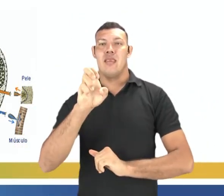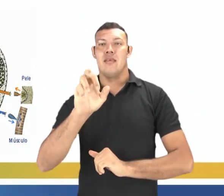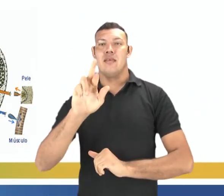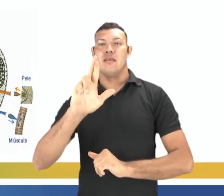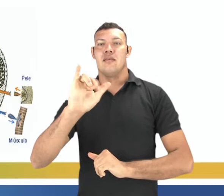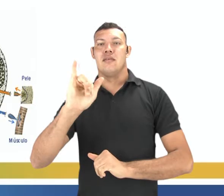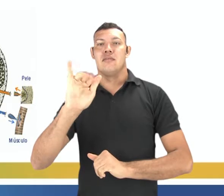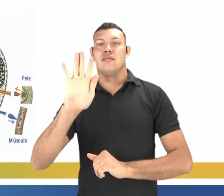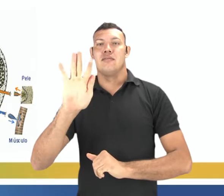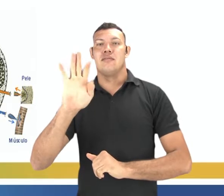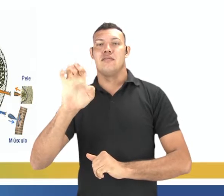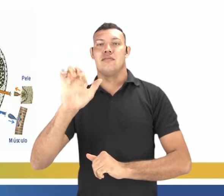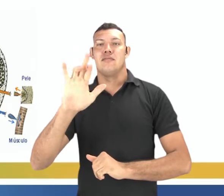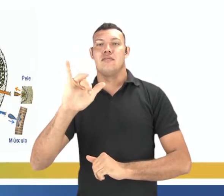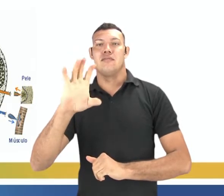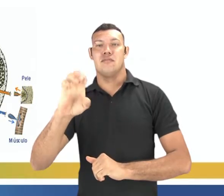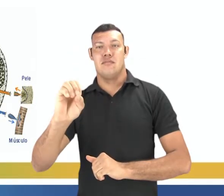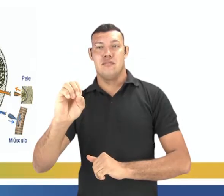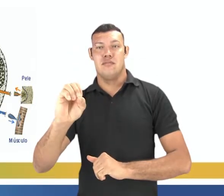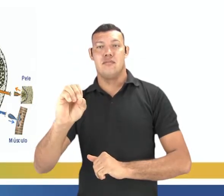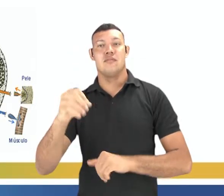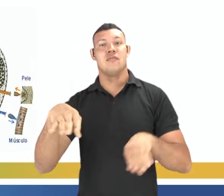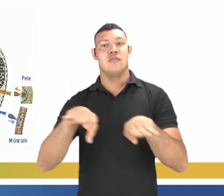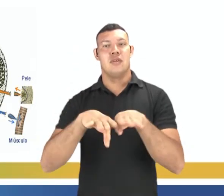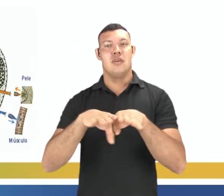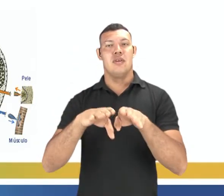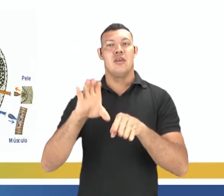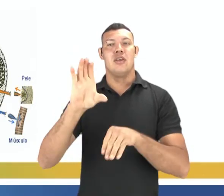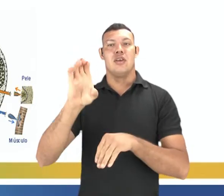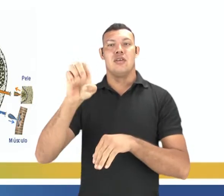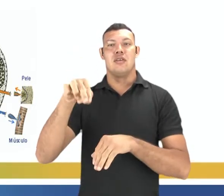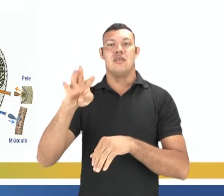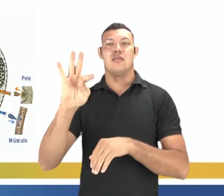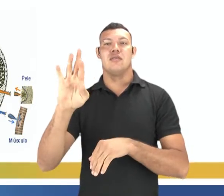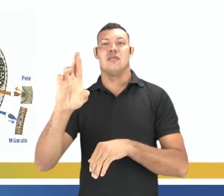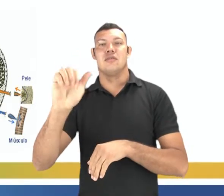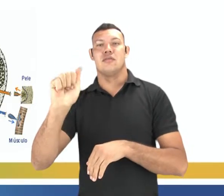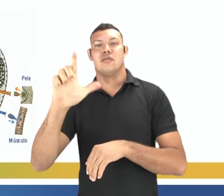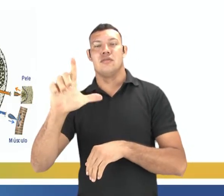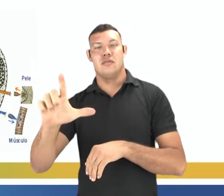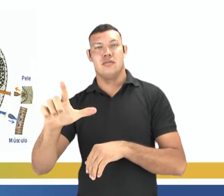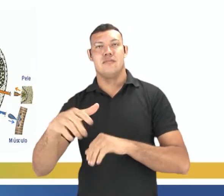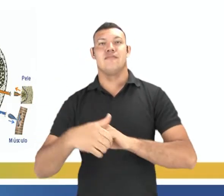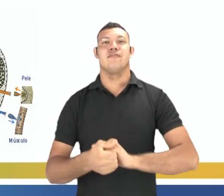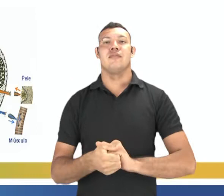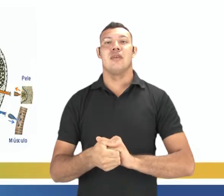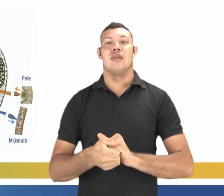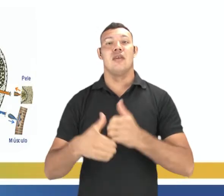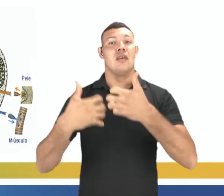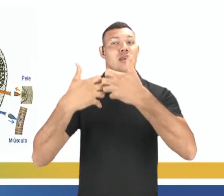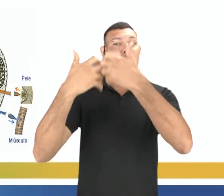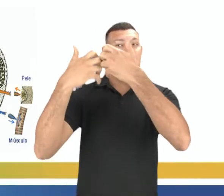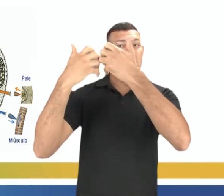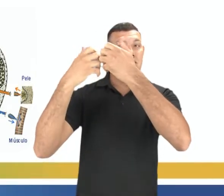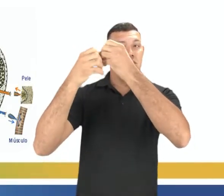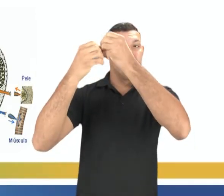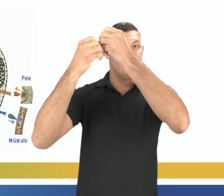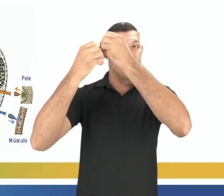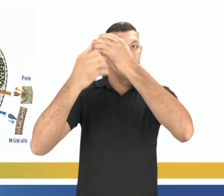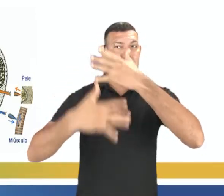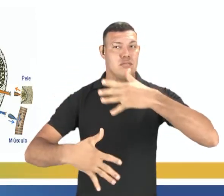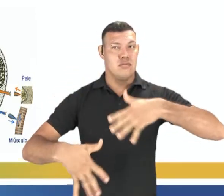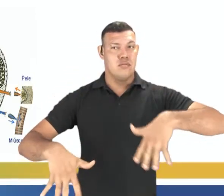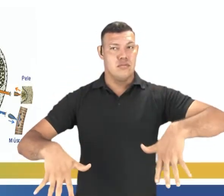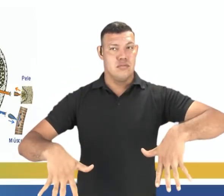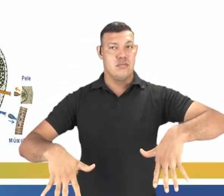nervoso central. Faz parte do sistema nervoso central o encéfalo e a medula espinhal.